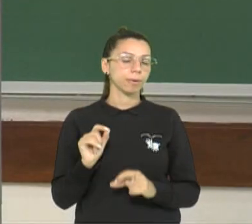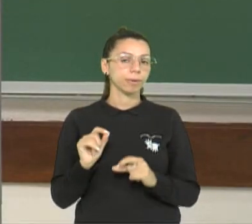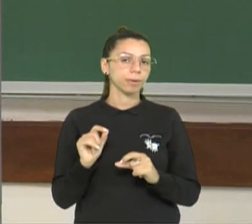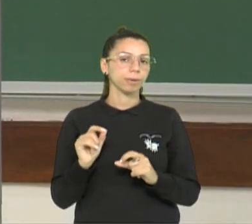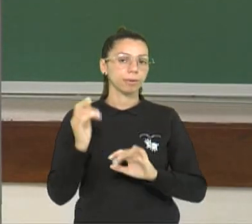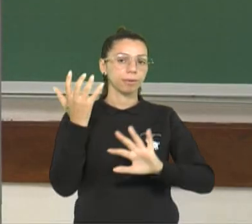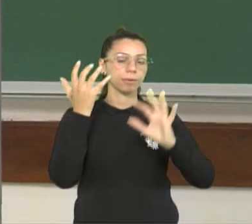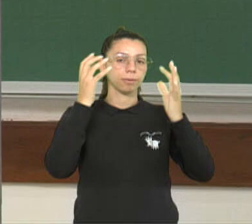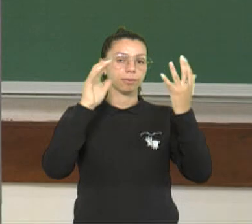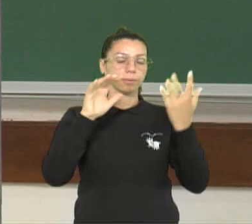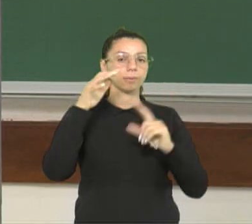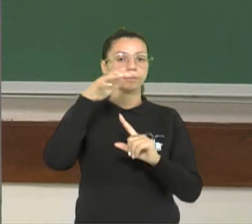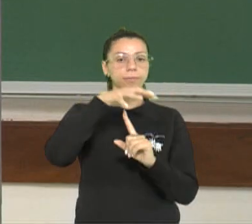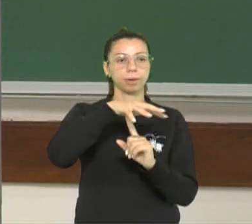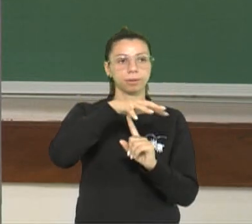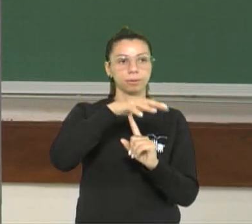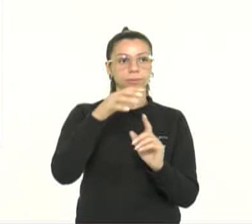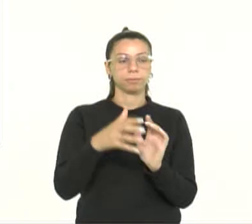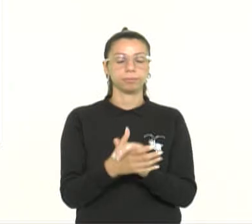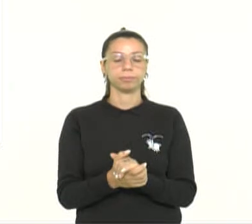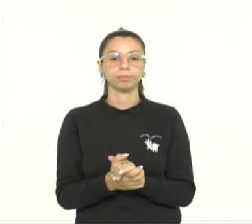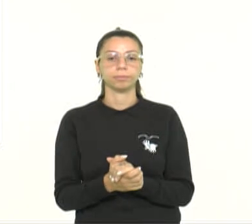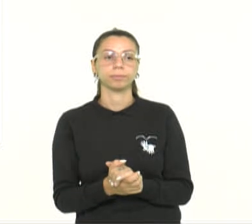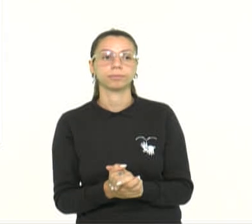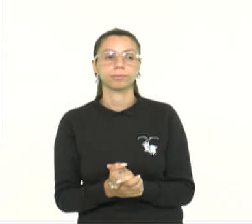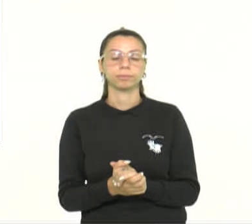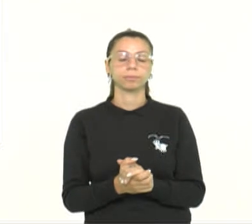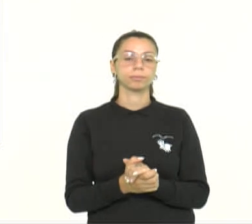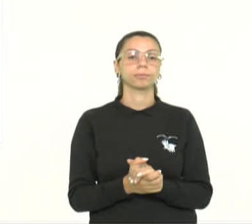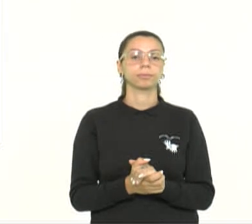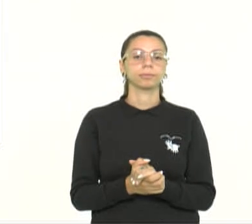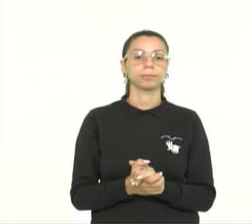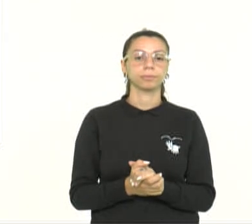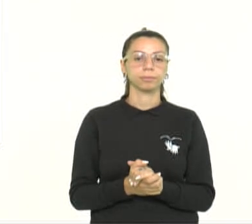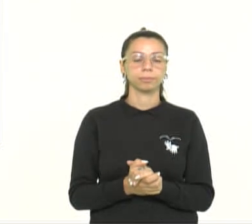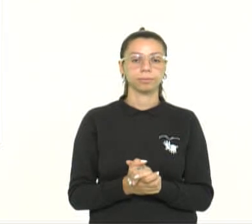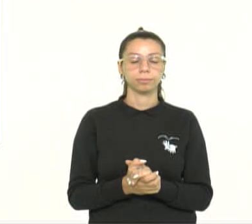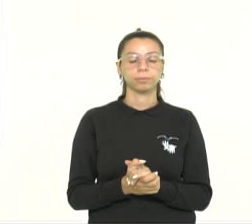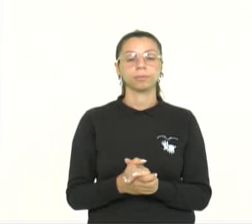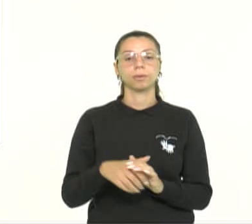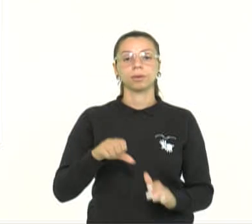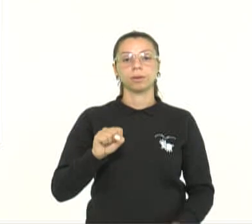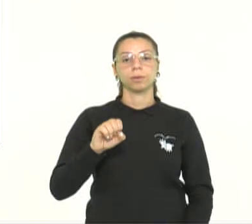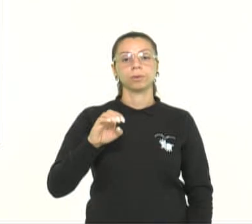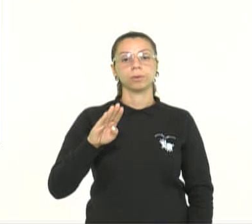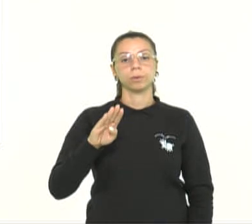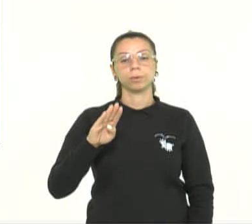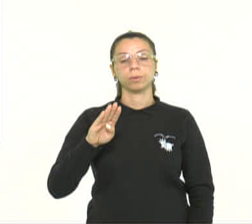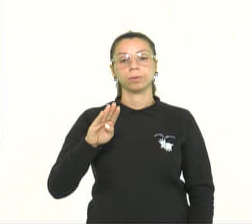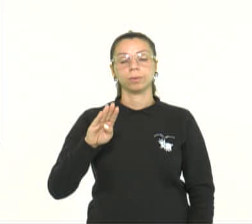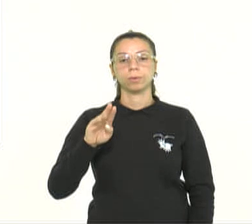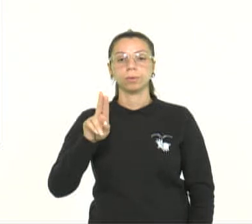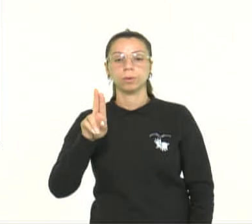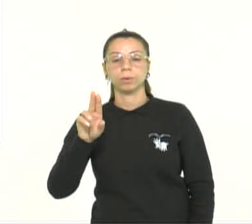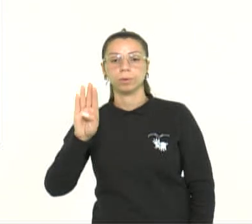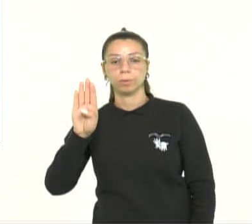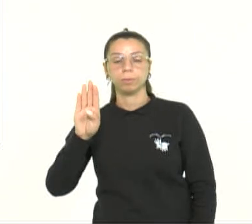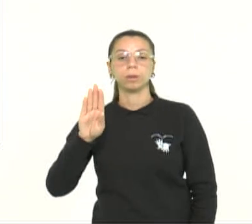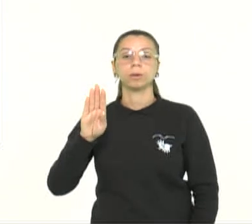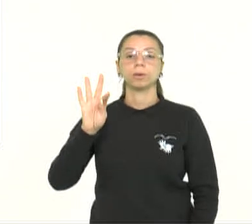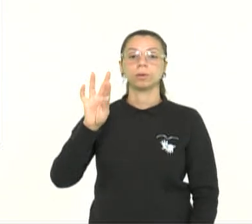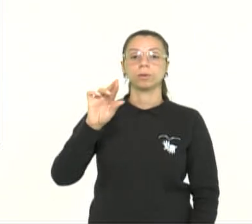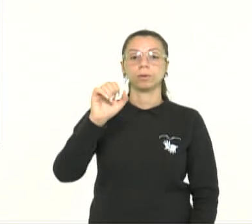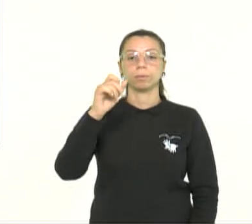do estado do Paraná. Olha aqui, ó, o clima do Paraná encontra-se dividido em subtropical e tropical. Haja vista a linha